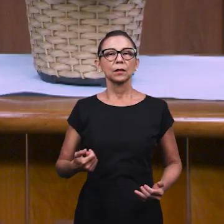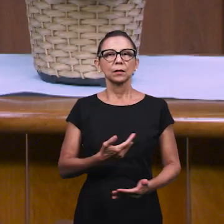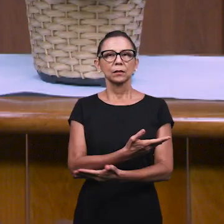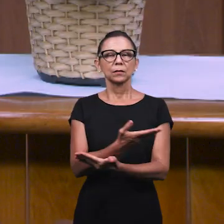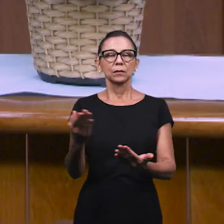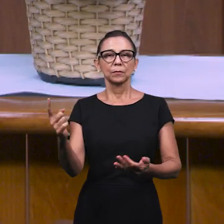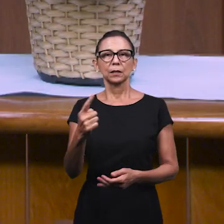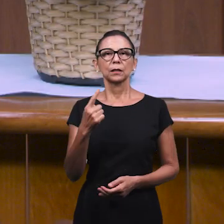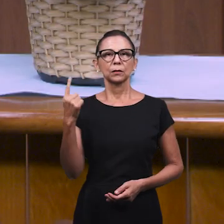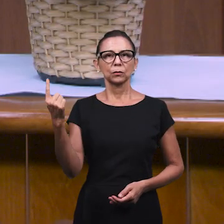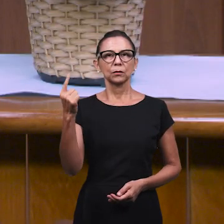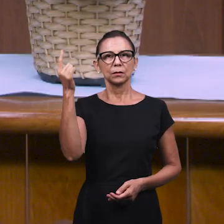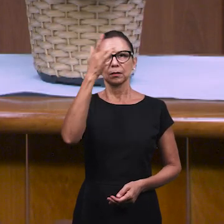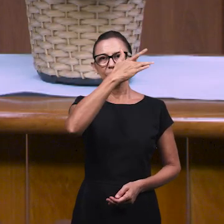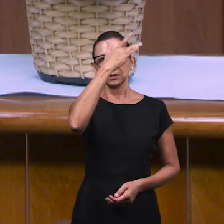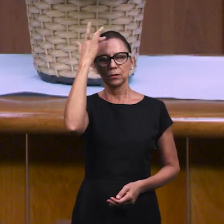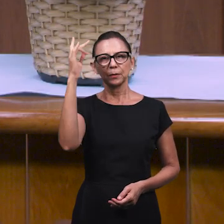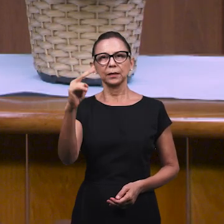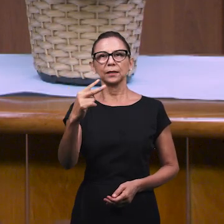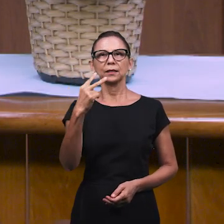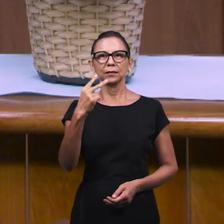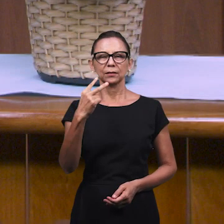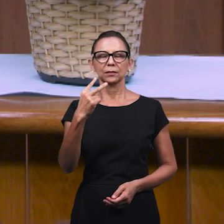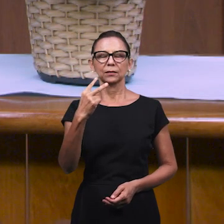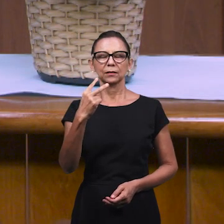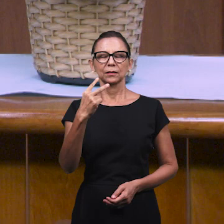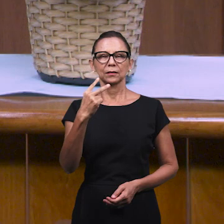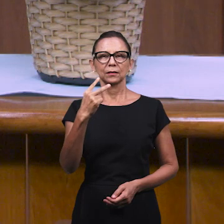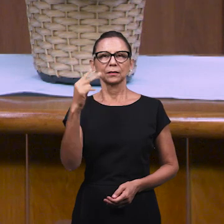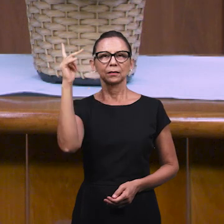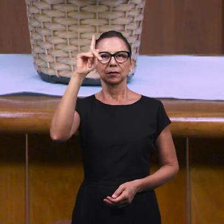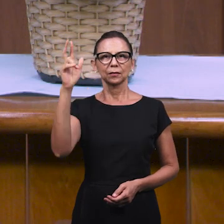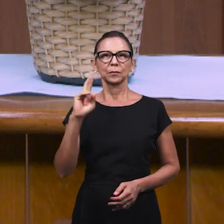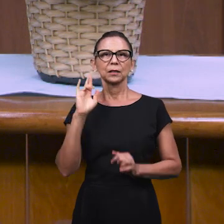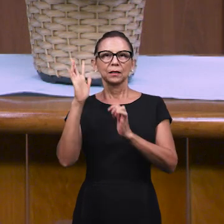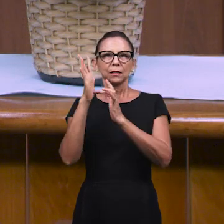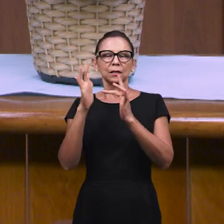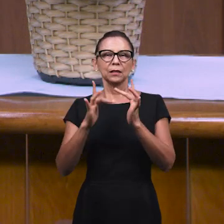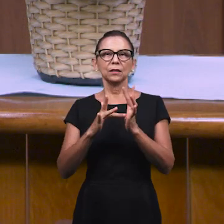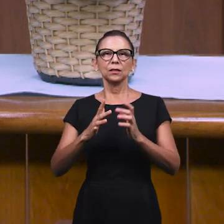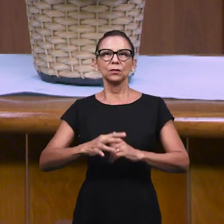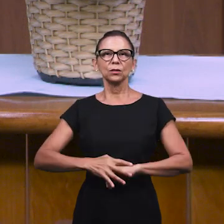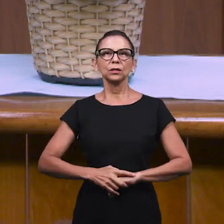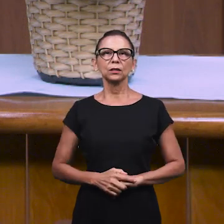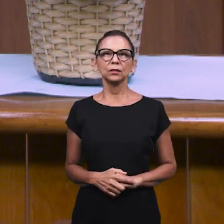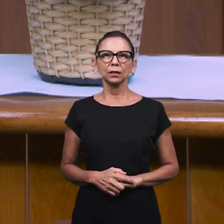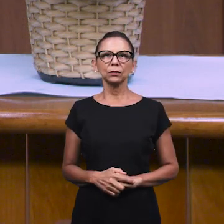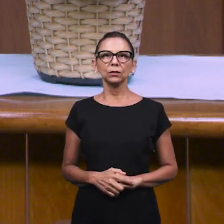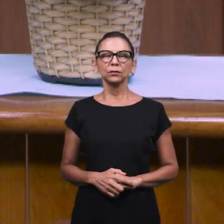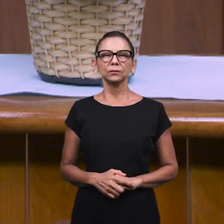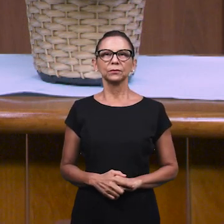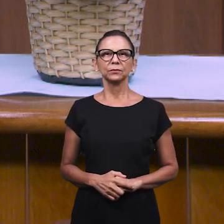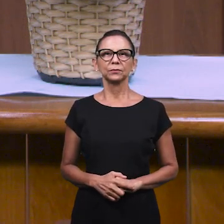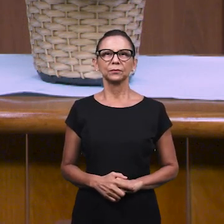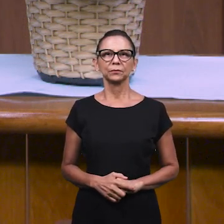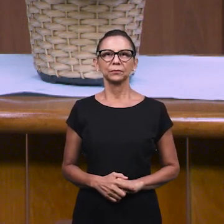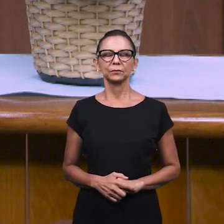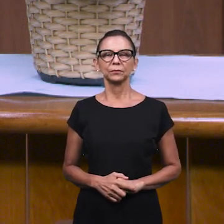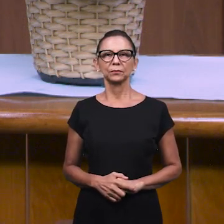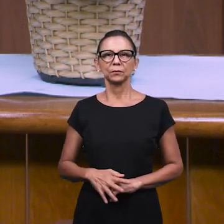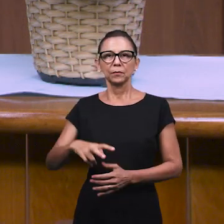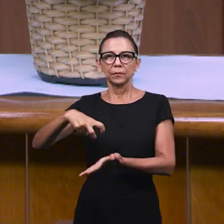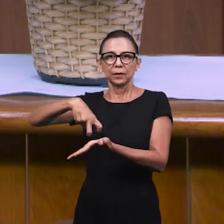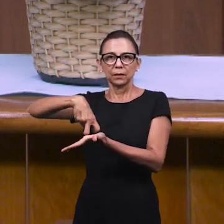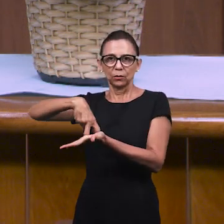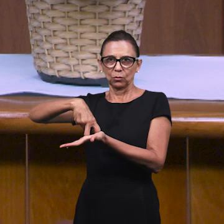nós saudamos a todos que participam conosco deste culto com a paz do Senhor Jesus. Nós vamos dar início a esse culto, vamos estar